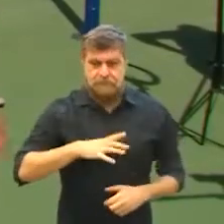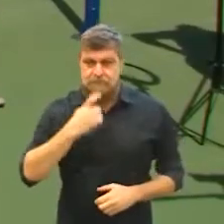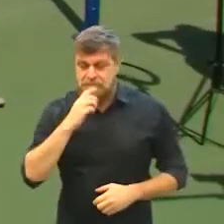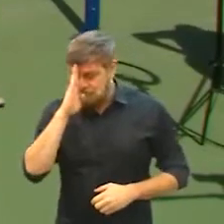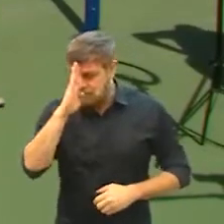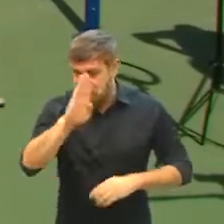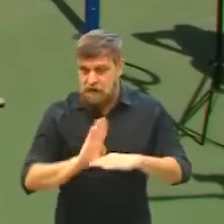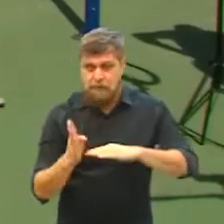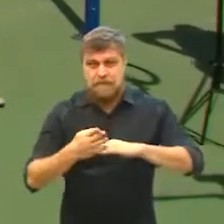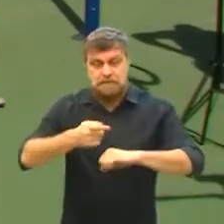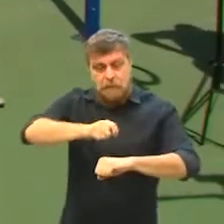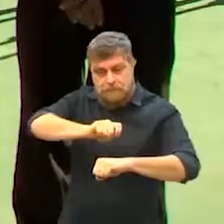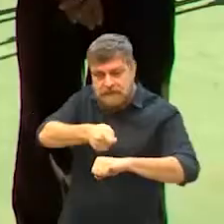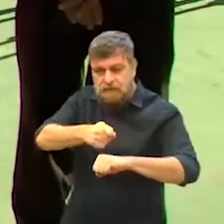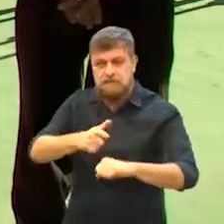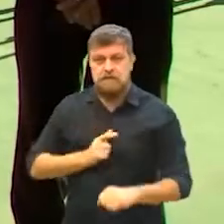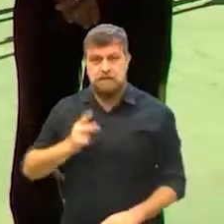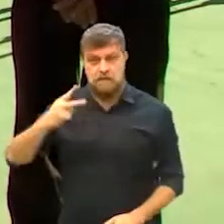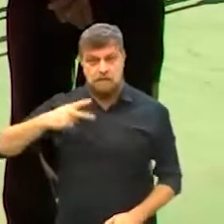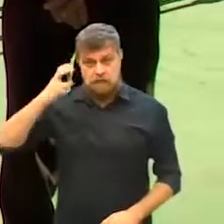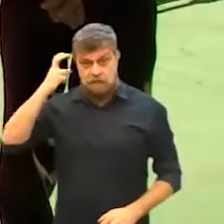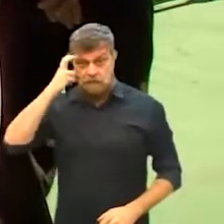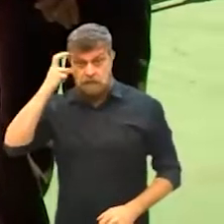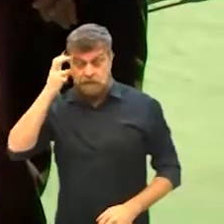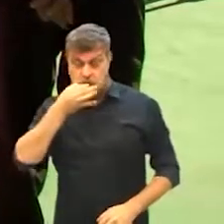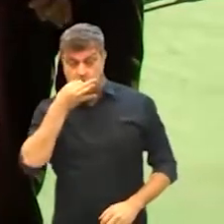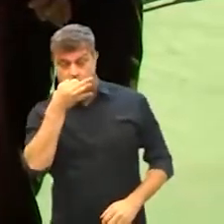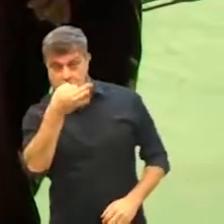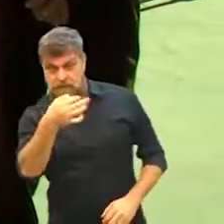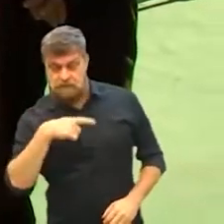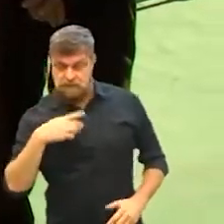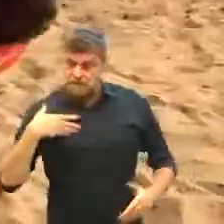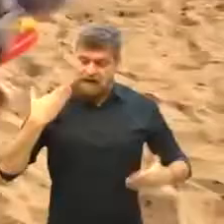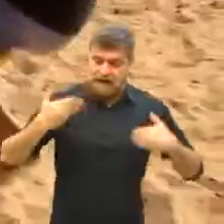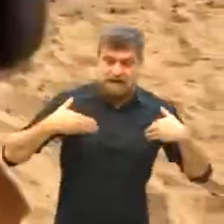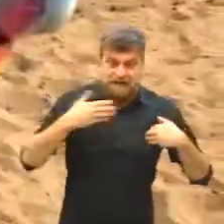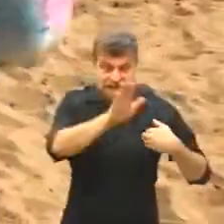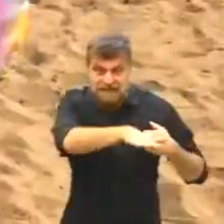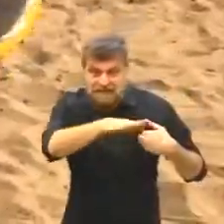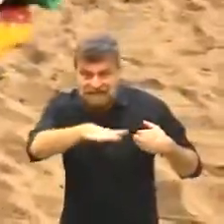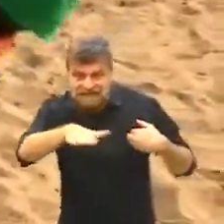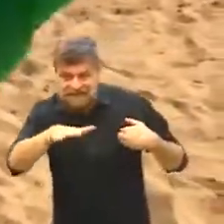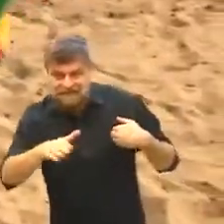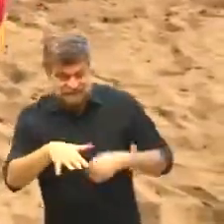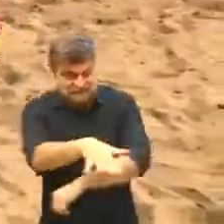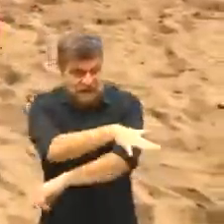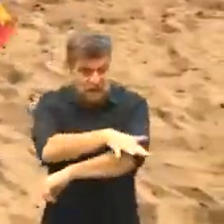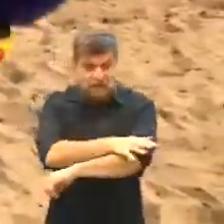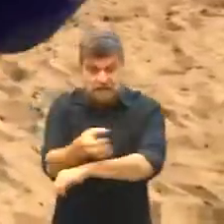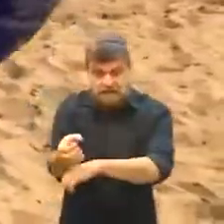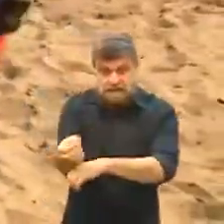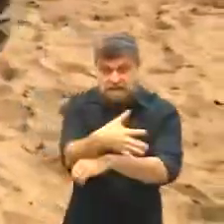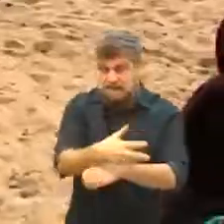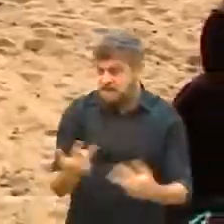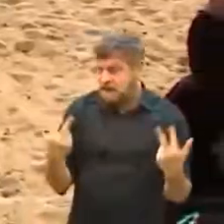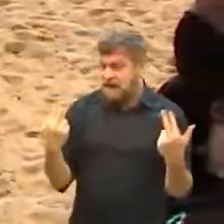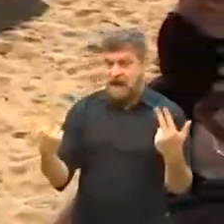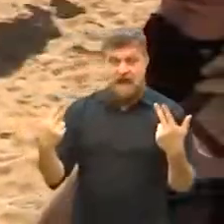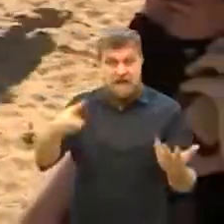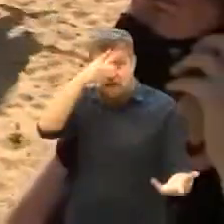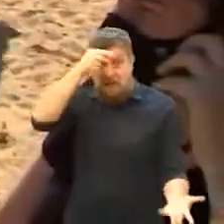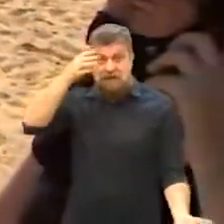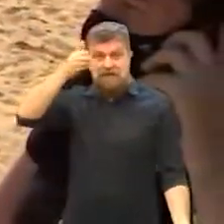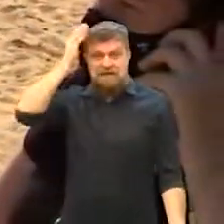Campinas, principalmente aqui no Jardim São Pedro. Para o vereador Carlinhos Camelô, a alegria das crianças pela nova praça é